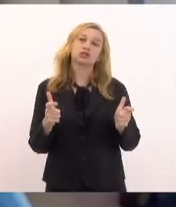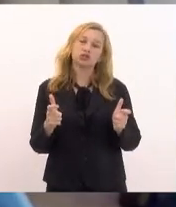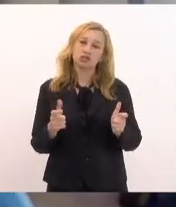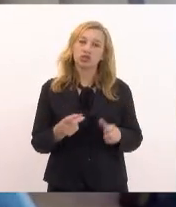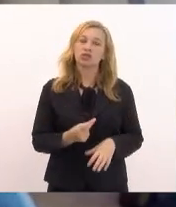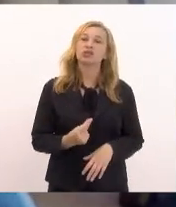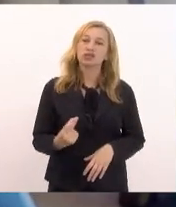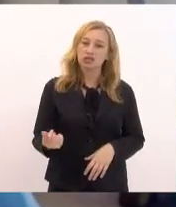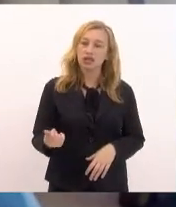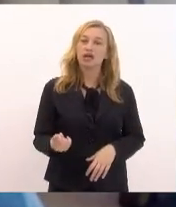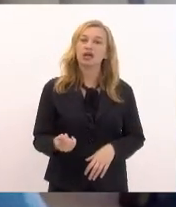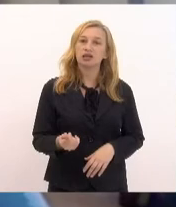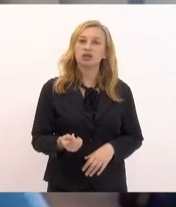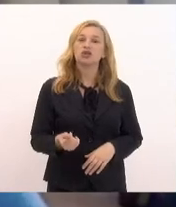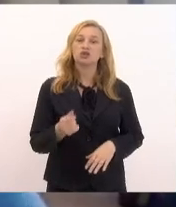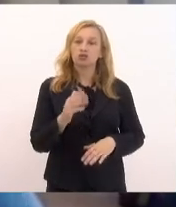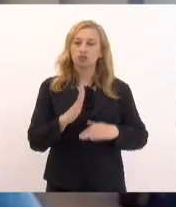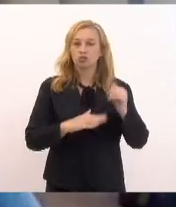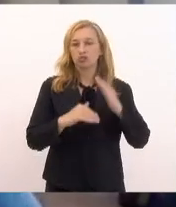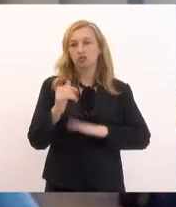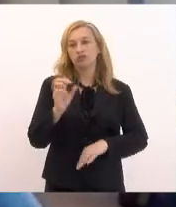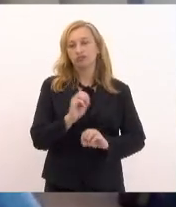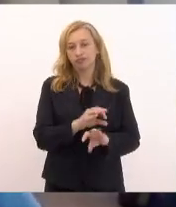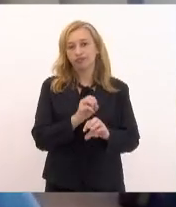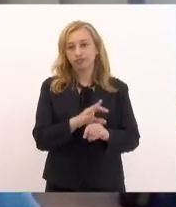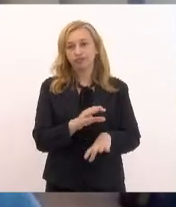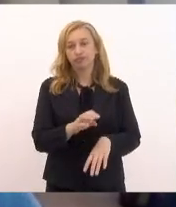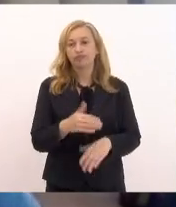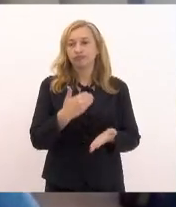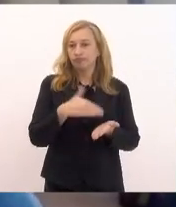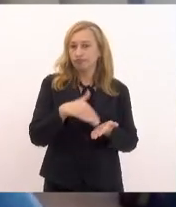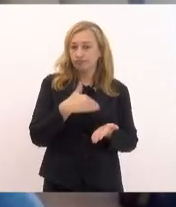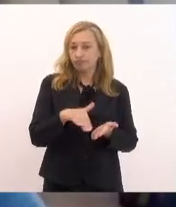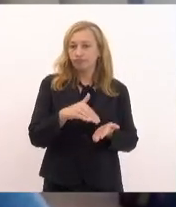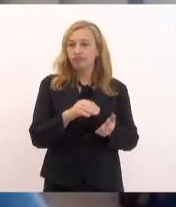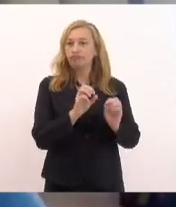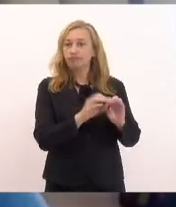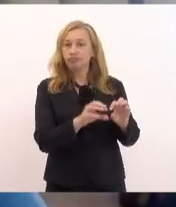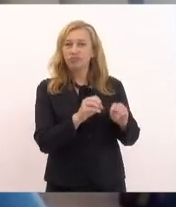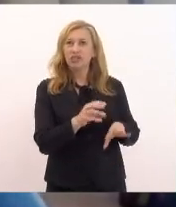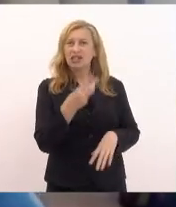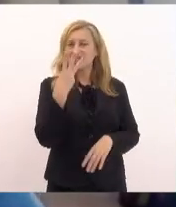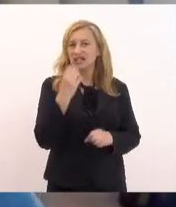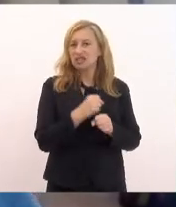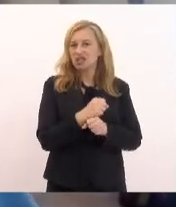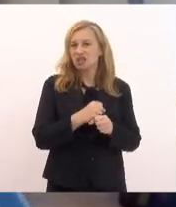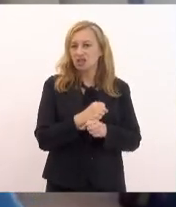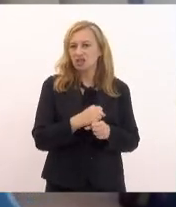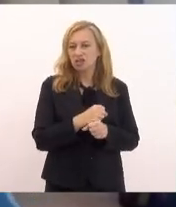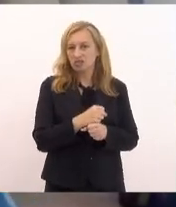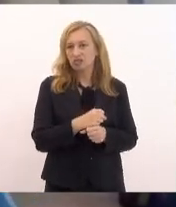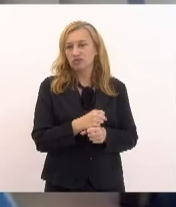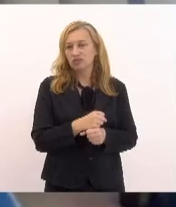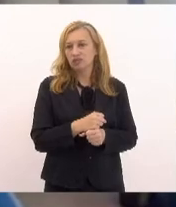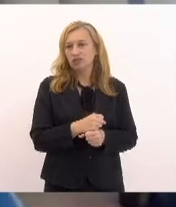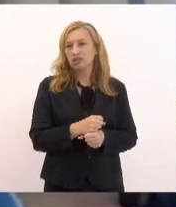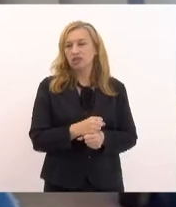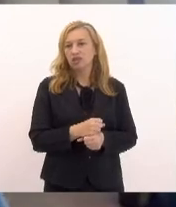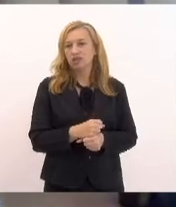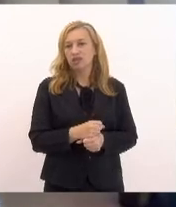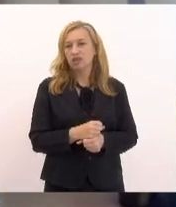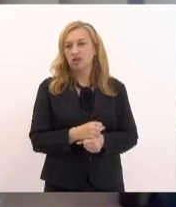exonerações de profissionais de educação. O Estado, a Secretaria de Educação, já há pelo menos 3 anos, tem apostado